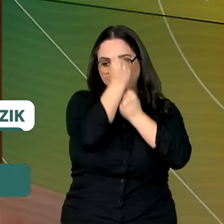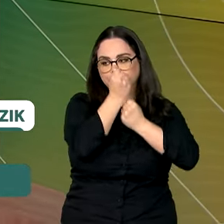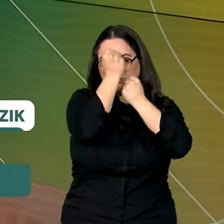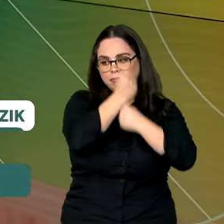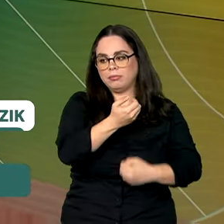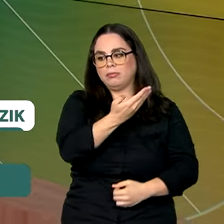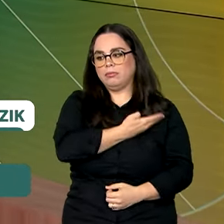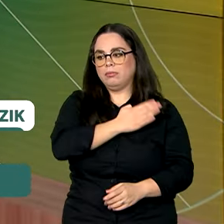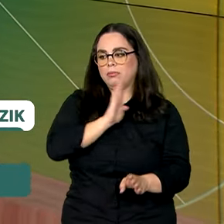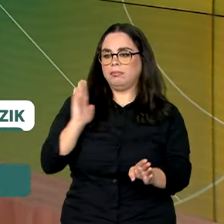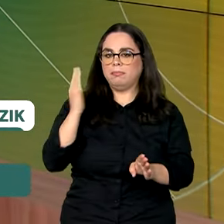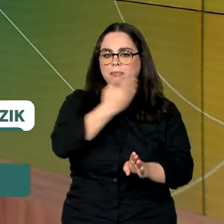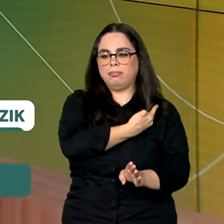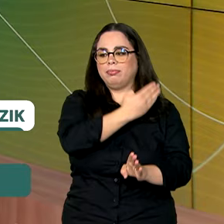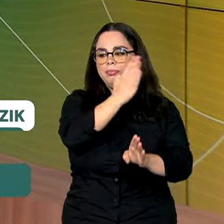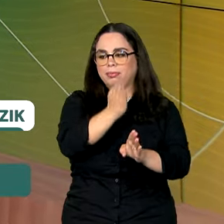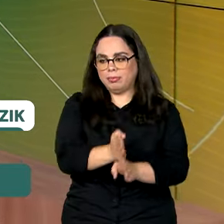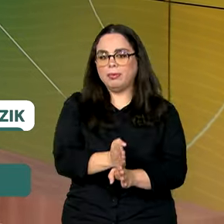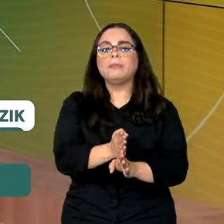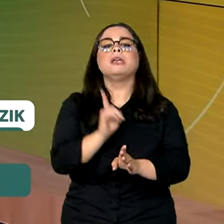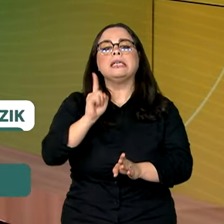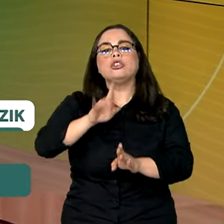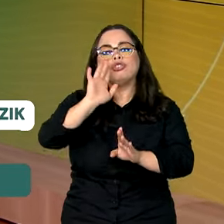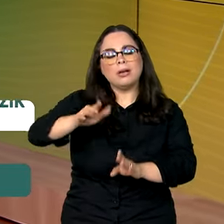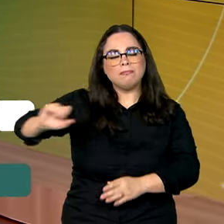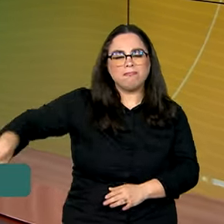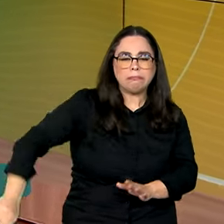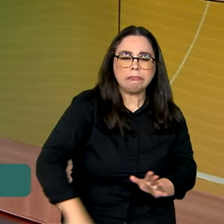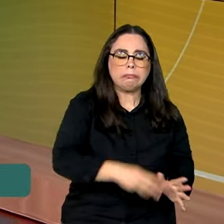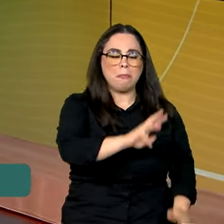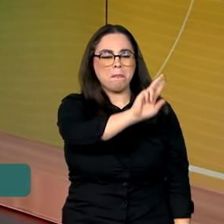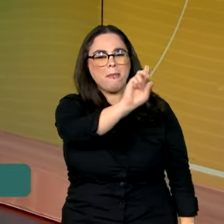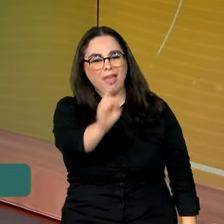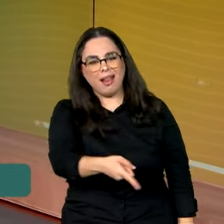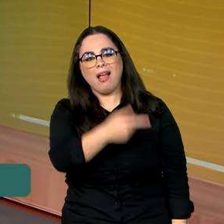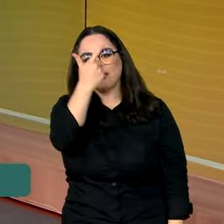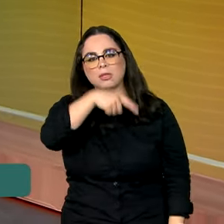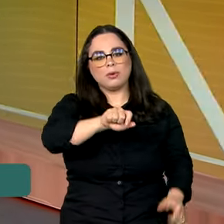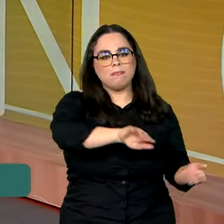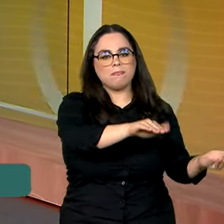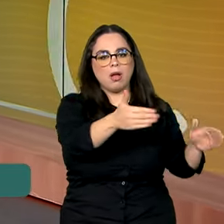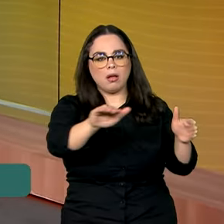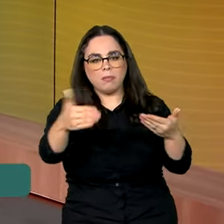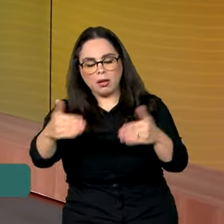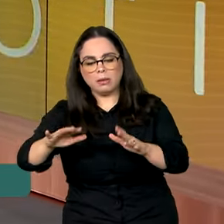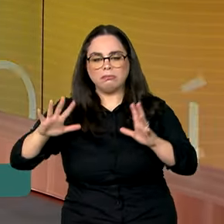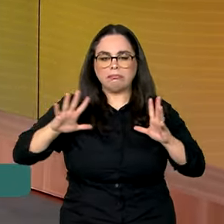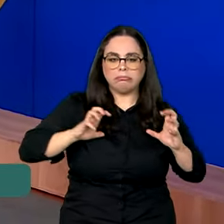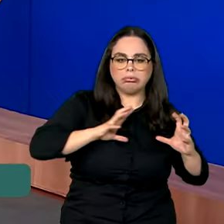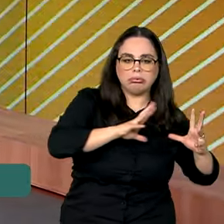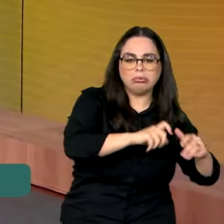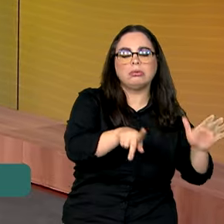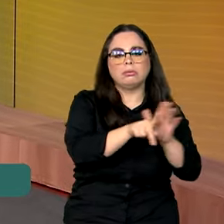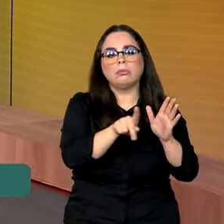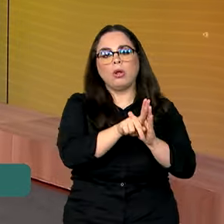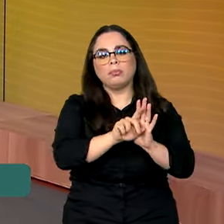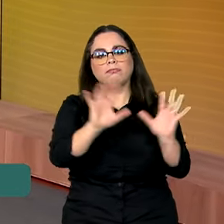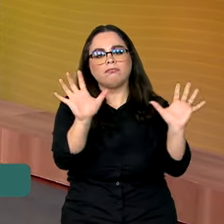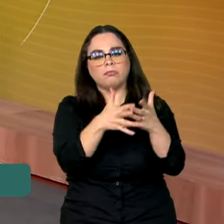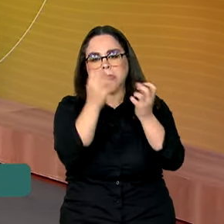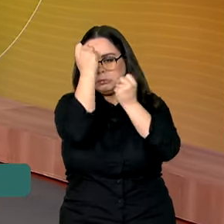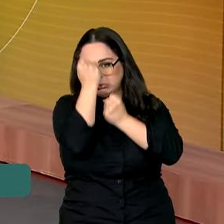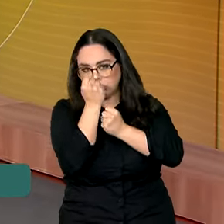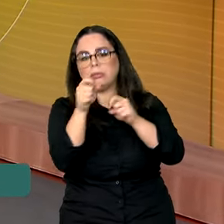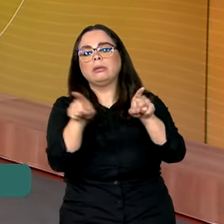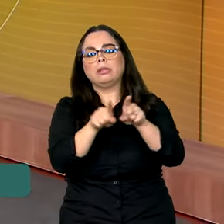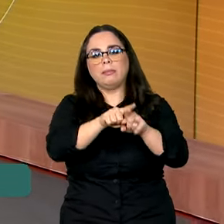Gaza já deixou milhares de mortos e se ampliou nas últimas semanas, envolvendo ataques de Israel ao grupo Hezbollah no